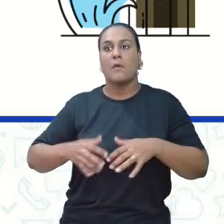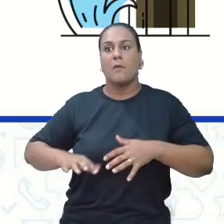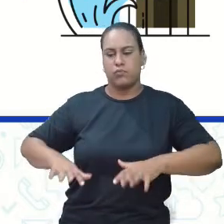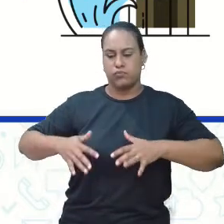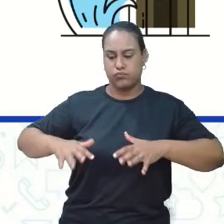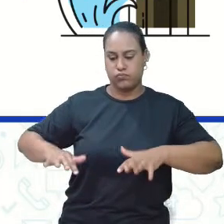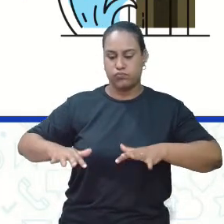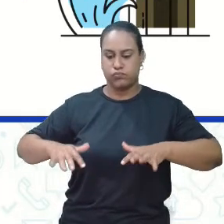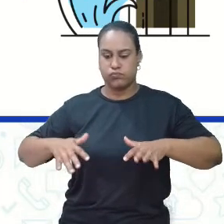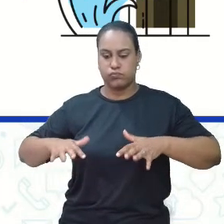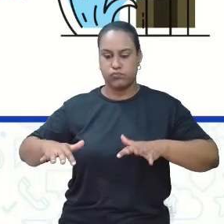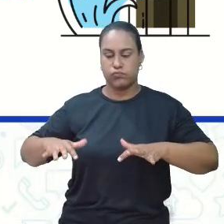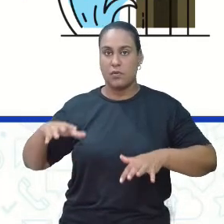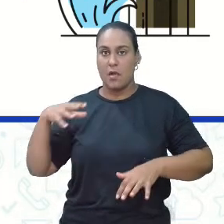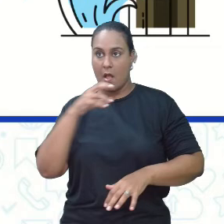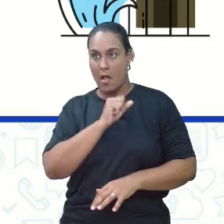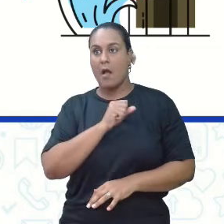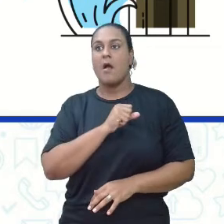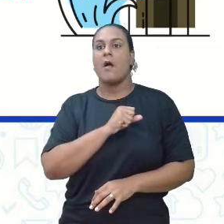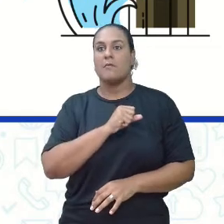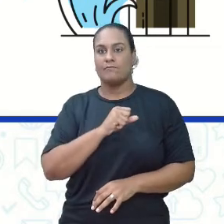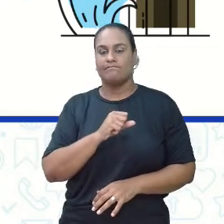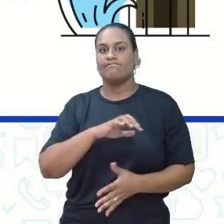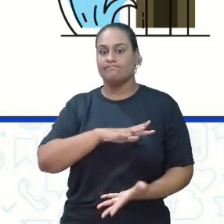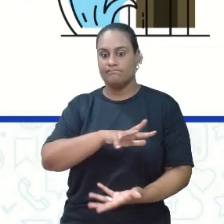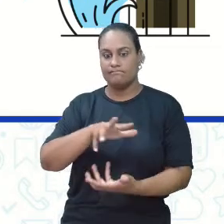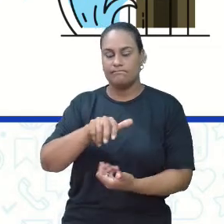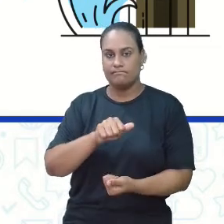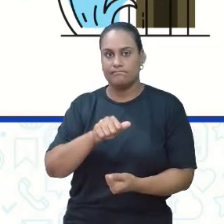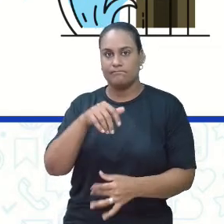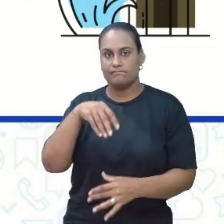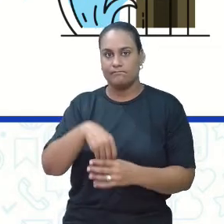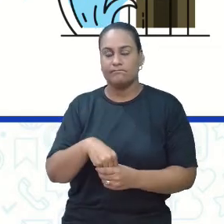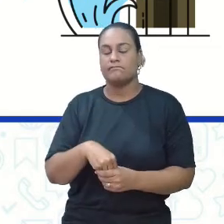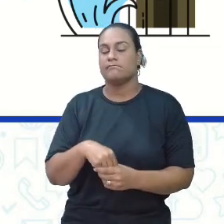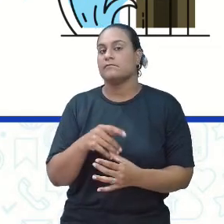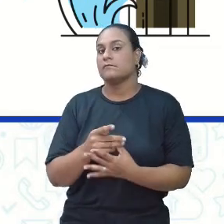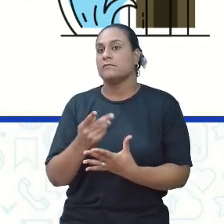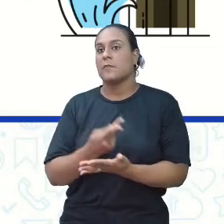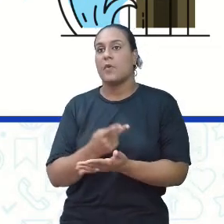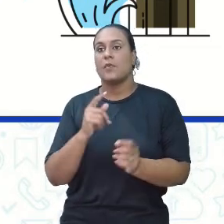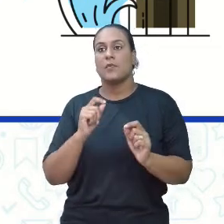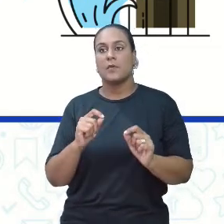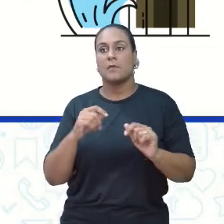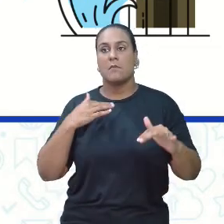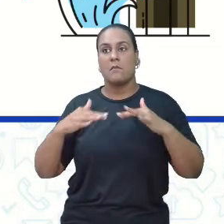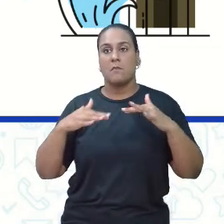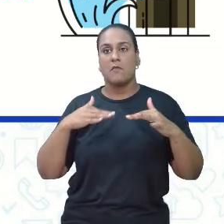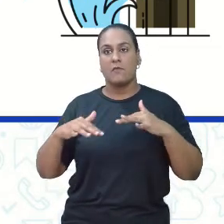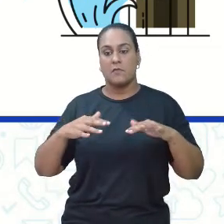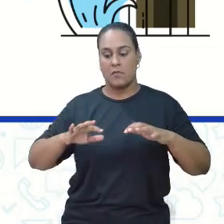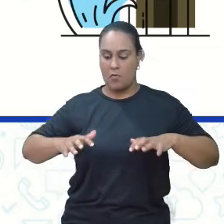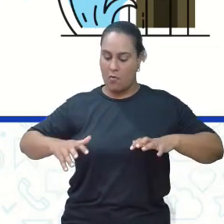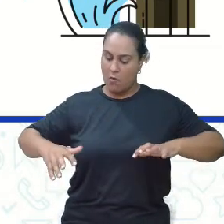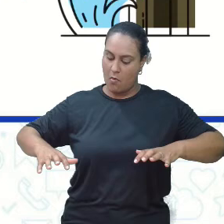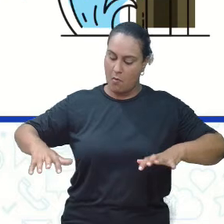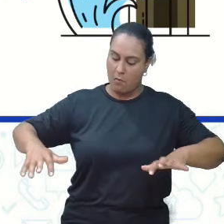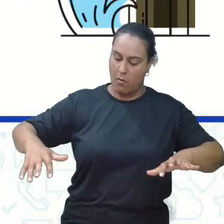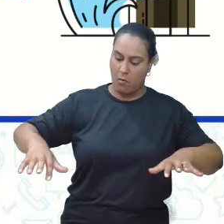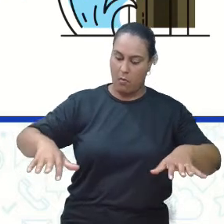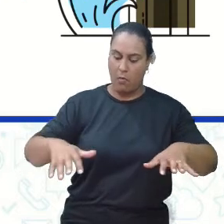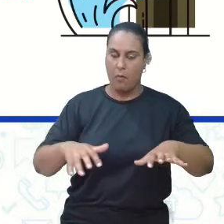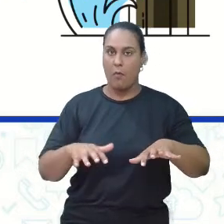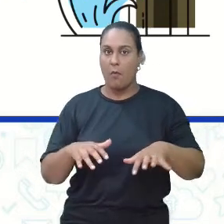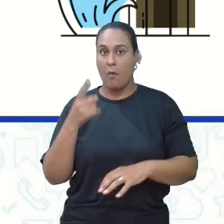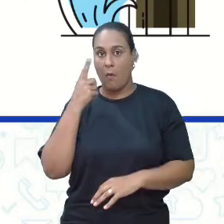vibração brusca e passageira da superfície da Terra, que ocorrem por meio da movimentação das placas tectônicas,